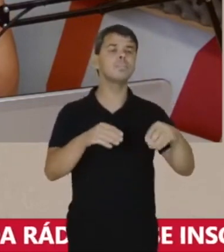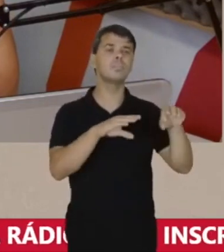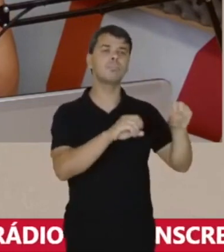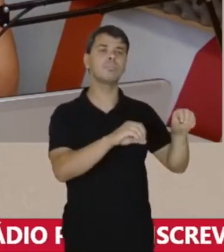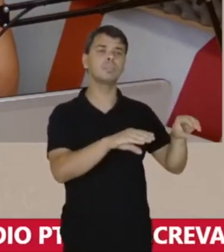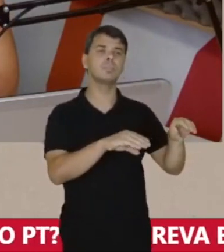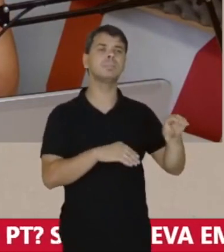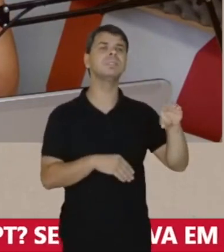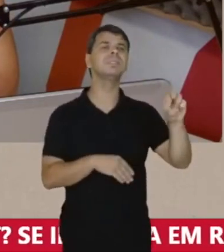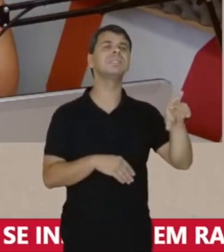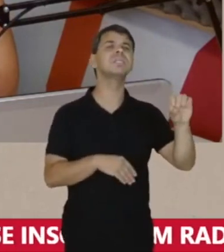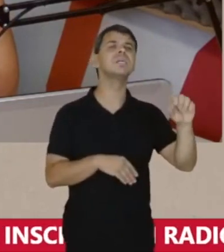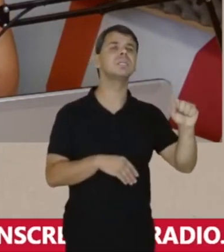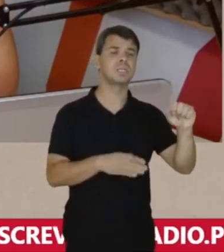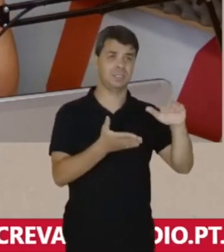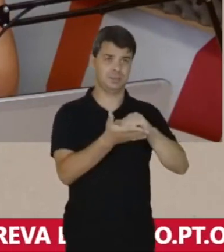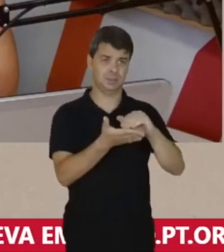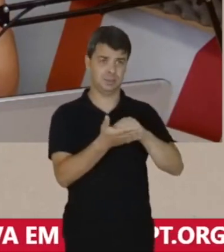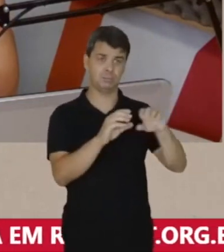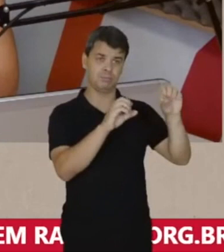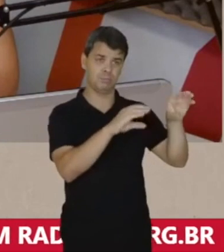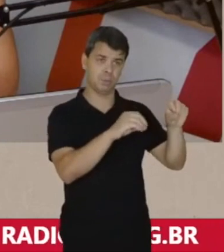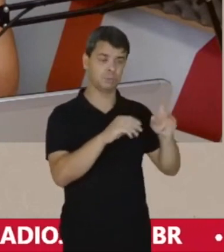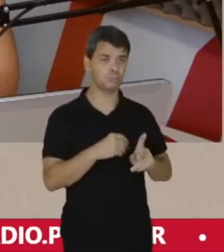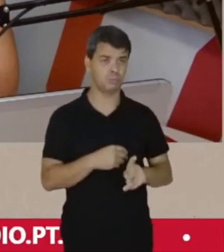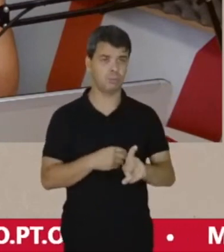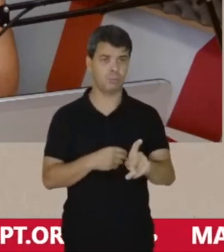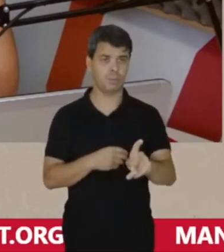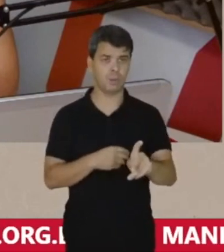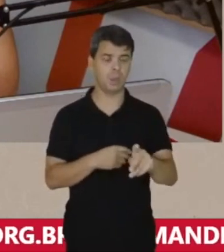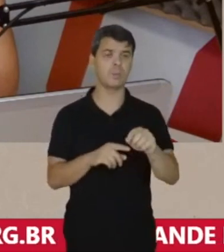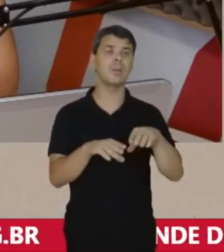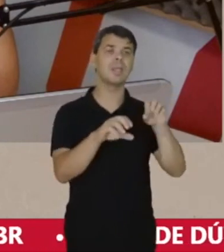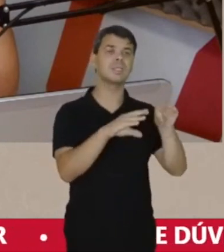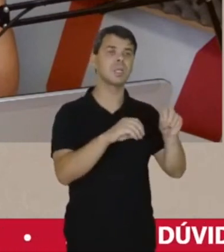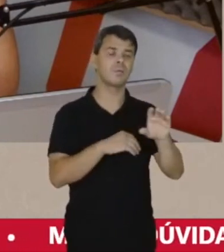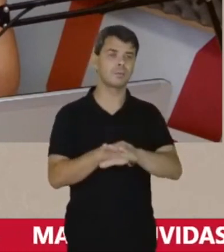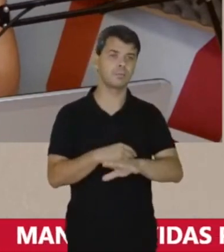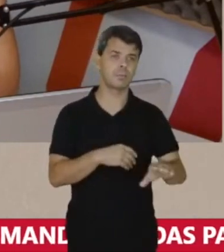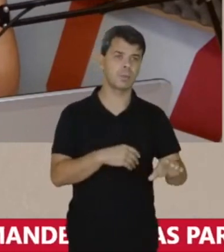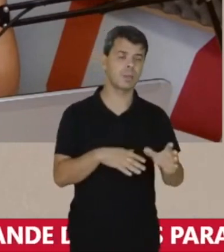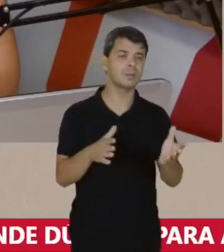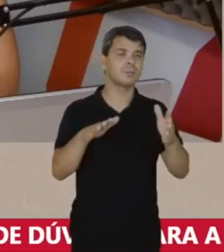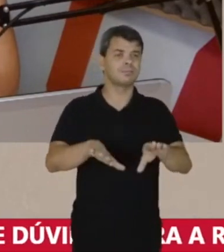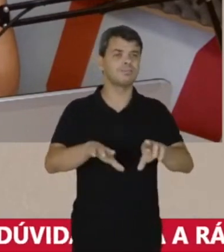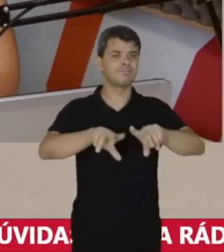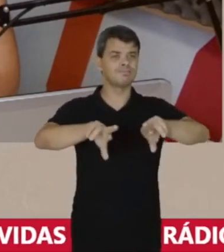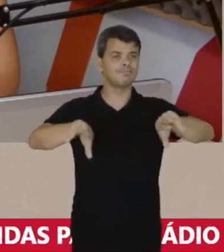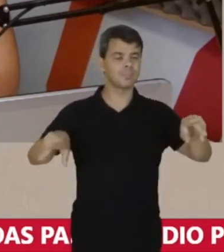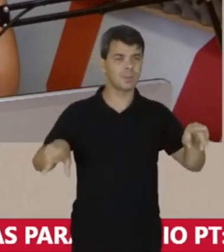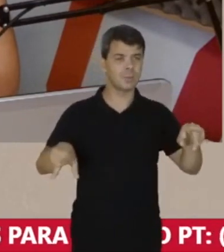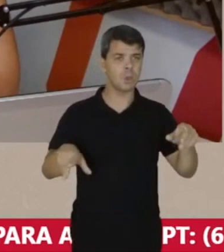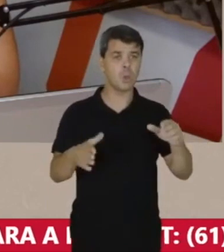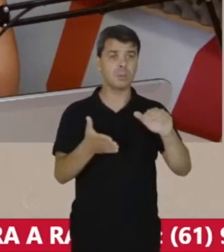SECADI, que era uma Secretaria de Educação Continuada, Alfabetização, Diversidade e Inclusão. Uma